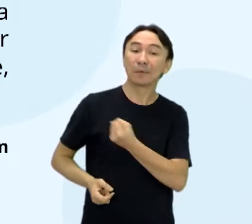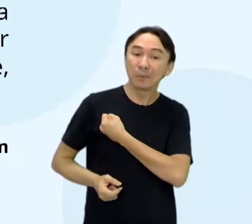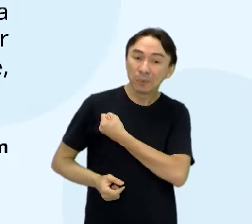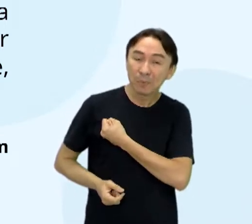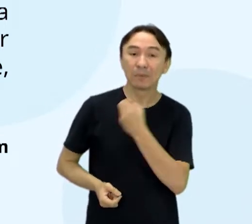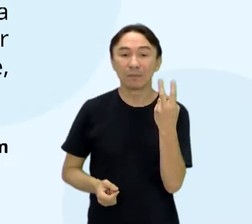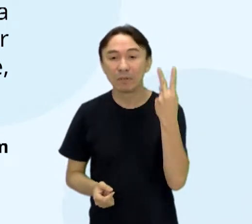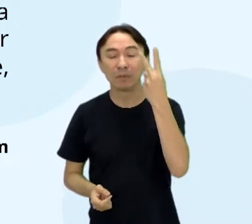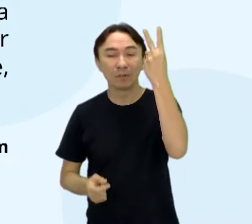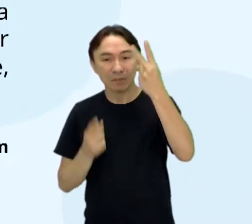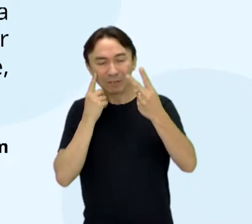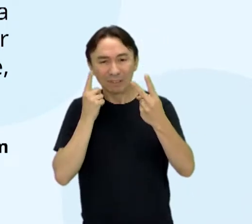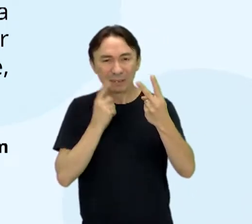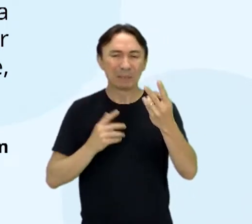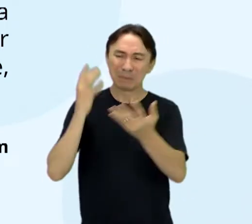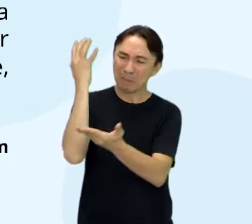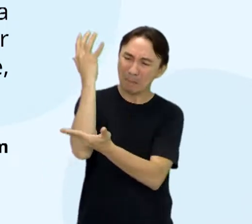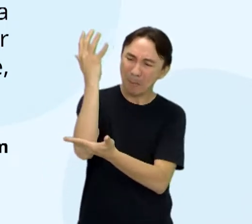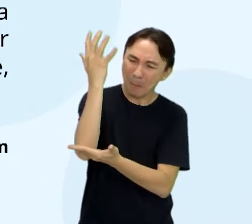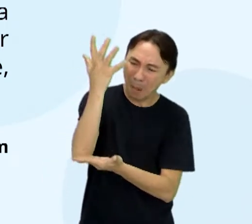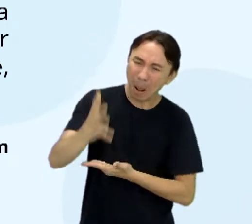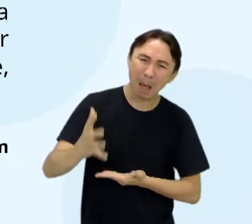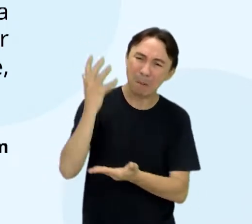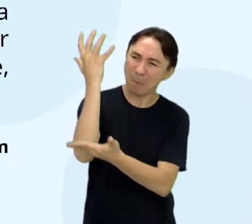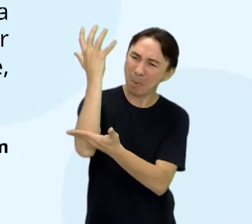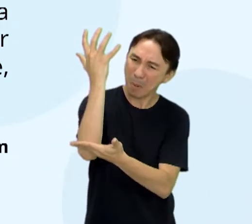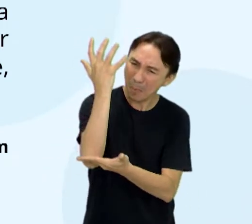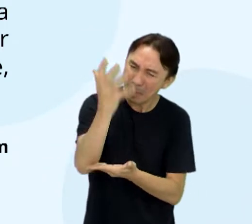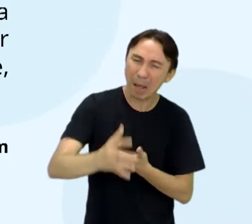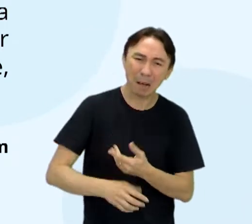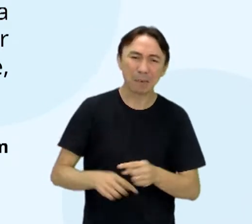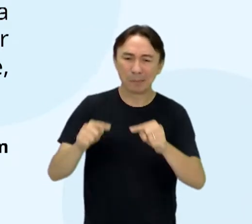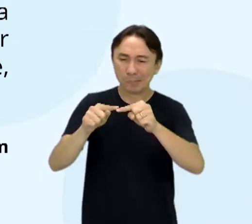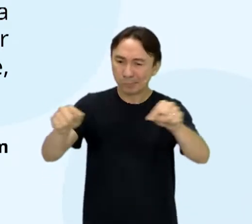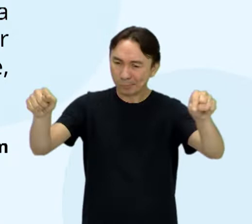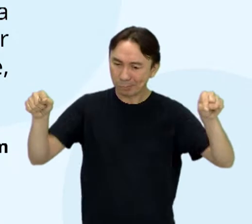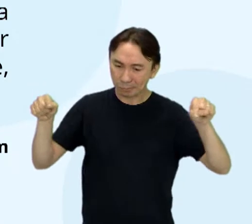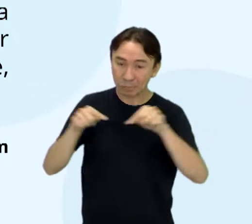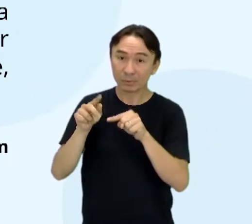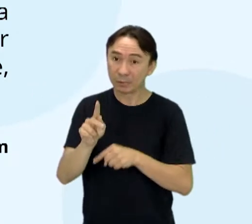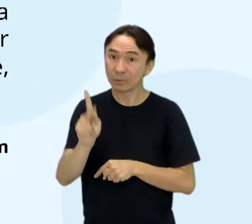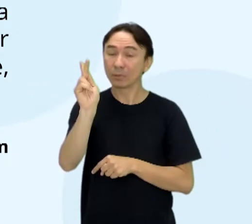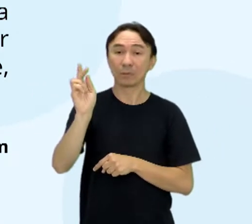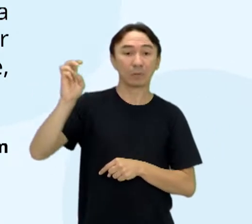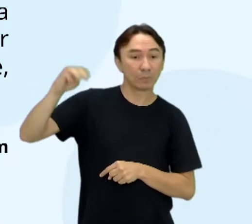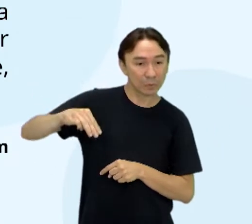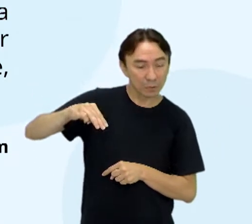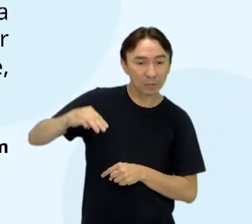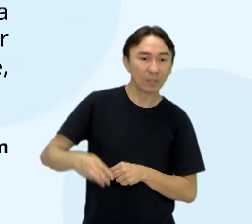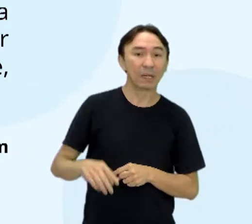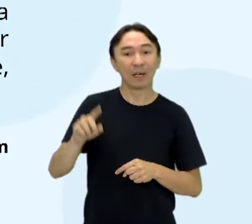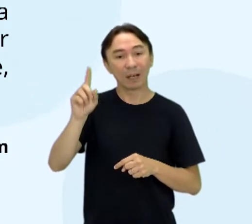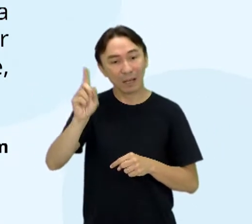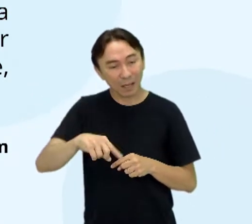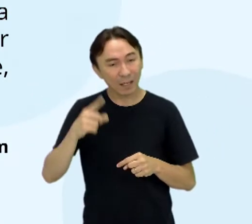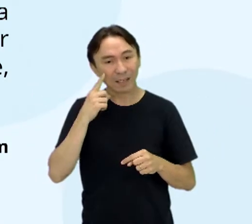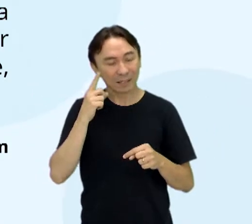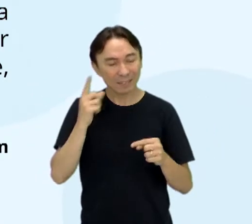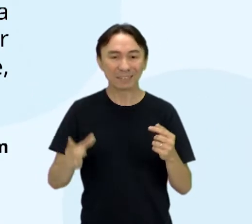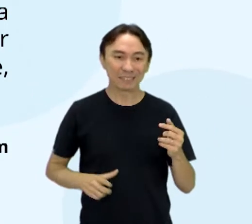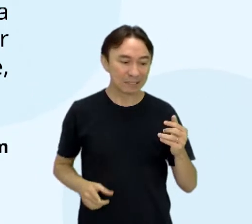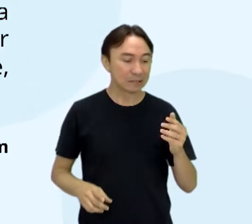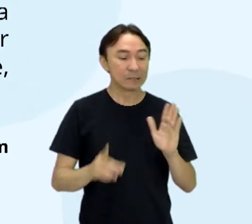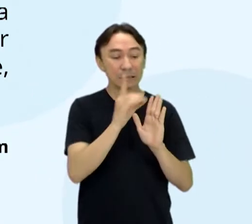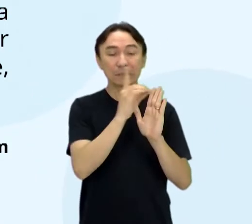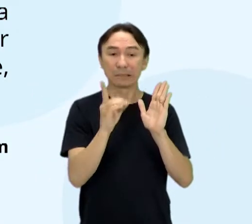floresta devastadas em quilômetros quadrados no decorrer de uma década. Não, o professor Osmar não inventou esses números, eles são